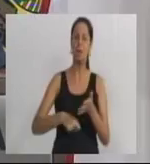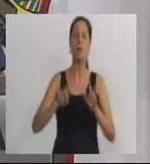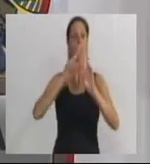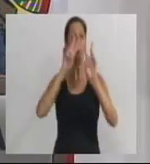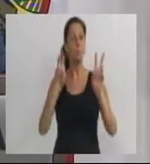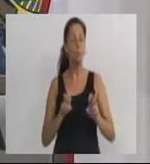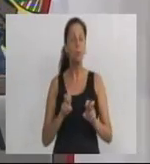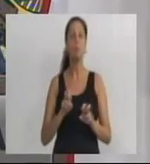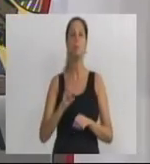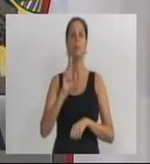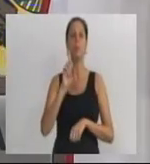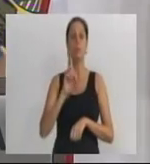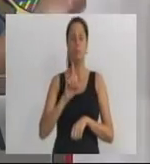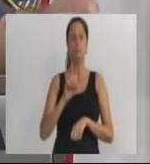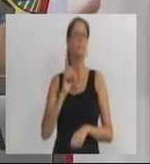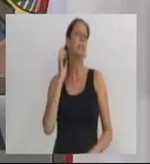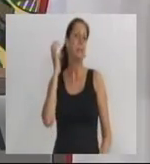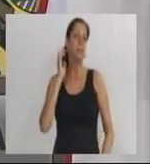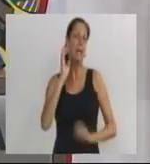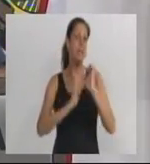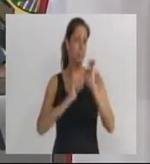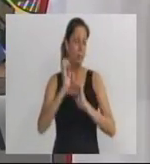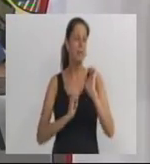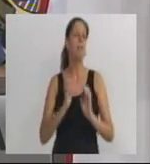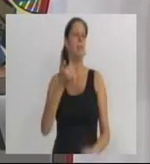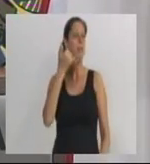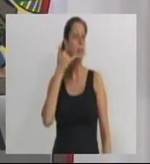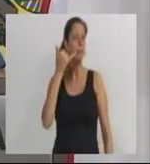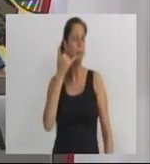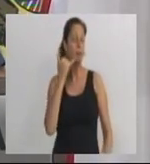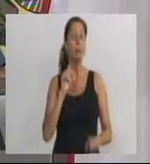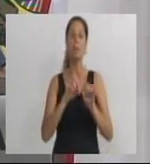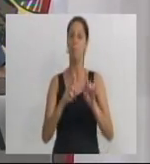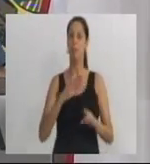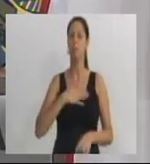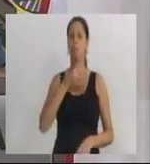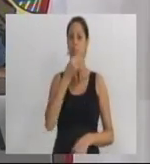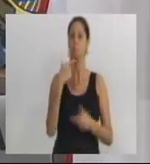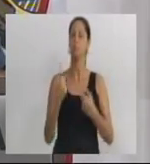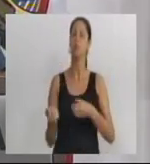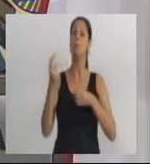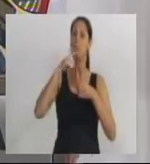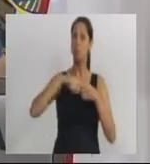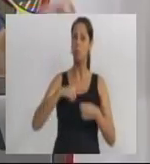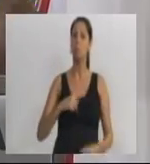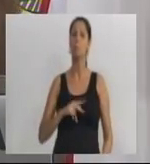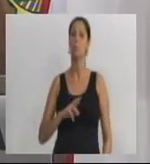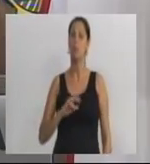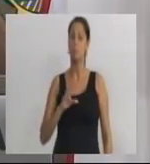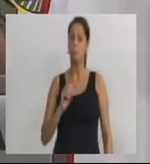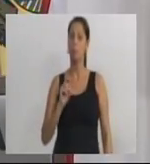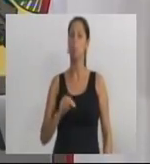ter uma continuidade nisso. Seria importante que o PROCON retomasse essa discussão e essas cobranças, porque o